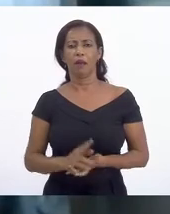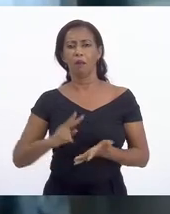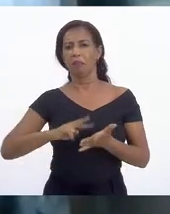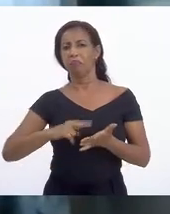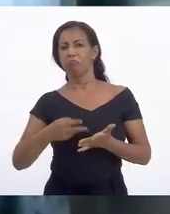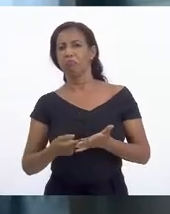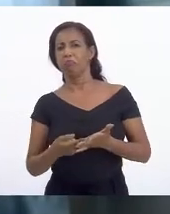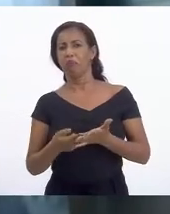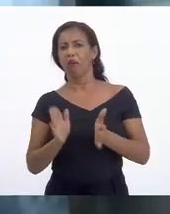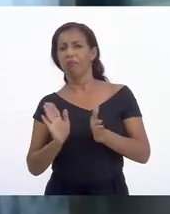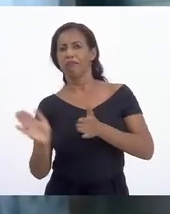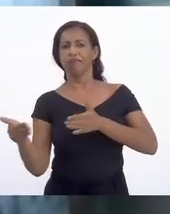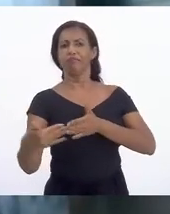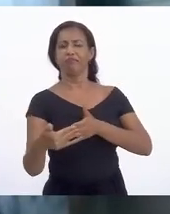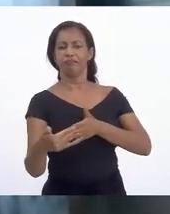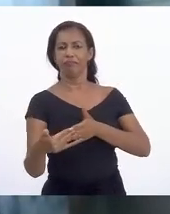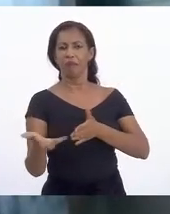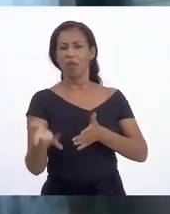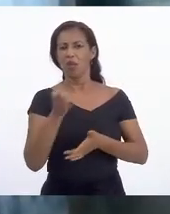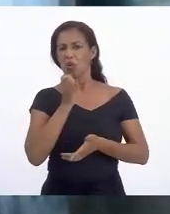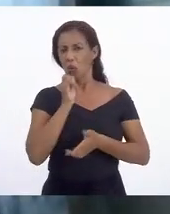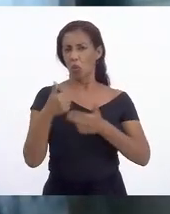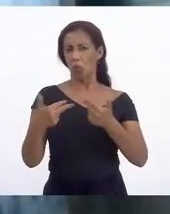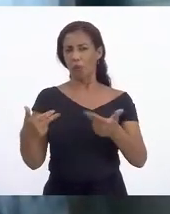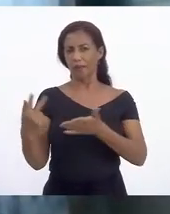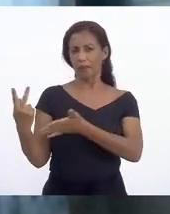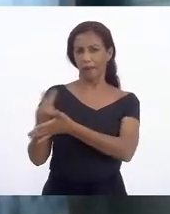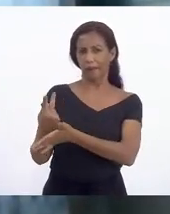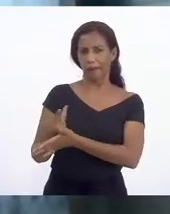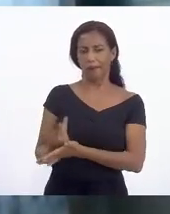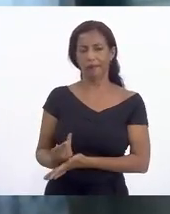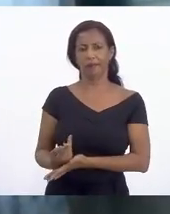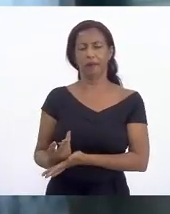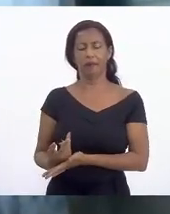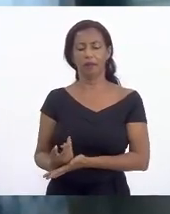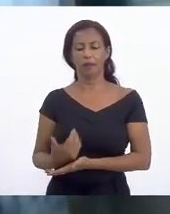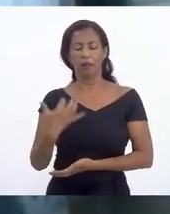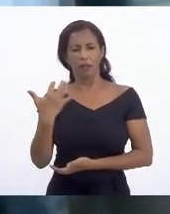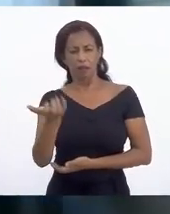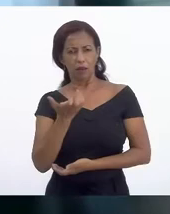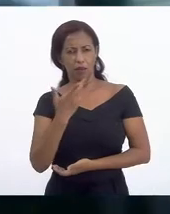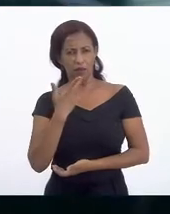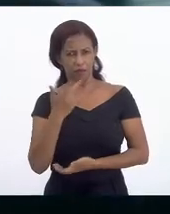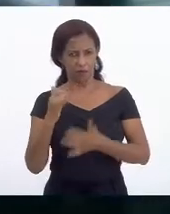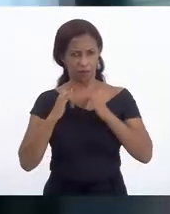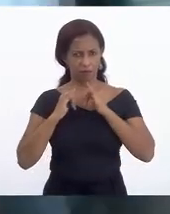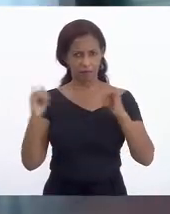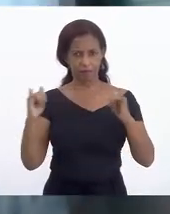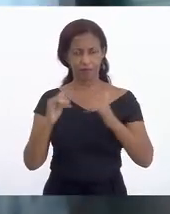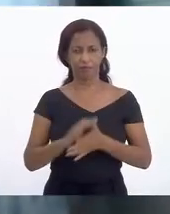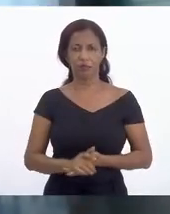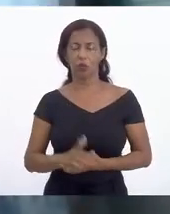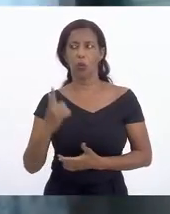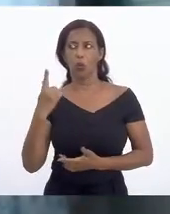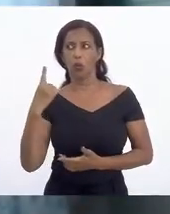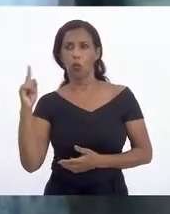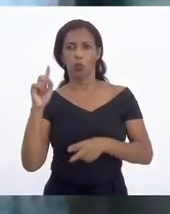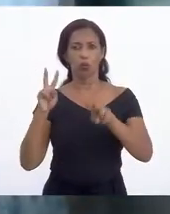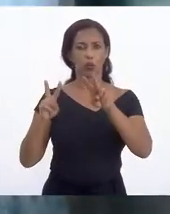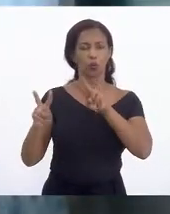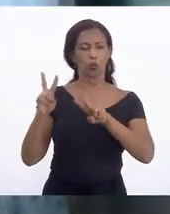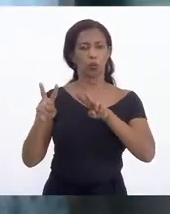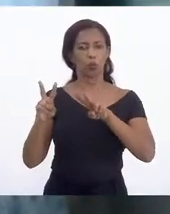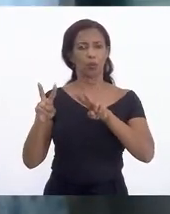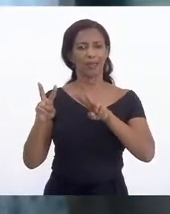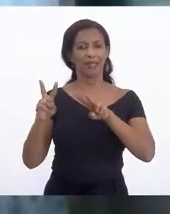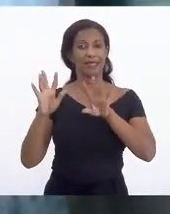malversação, furar fila, coisas do gênero. Eu quero fazer um depoimento de um outro ponto de vista, que é o ponto de